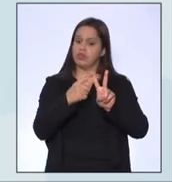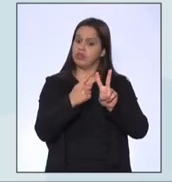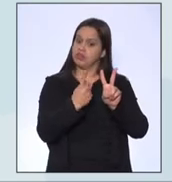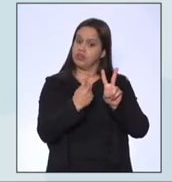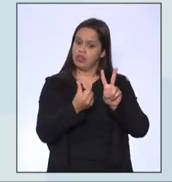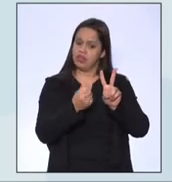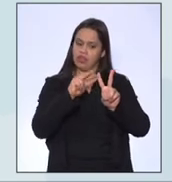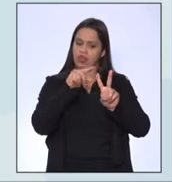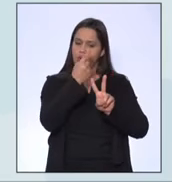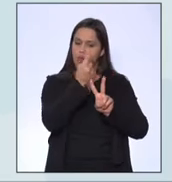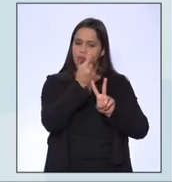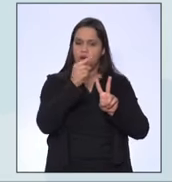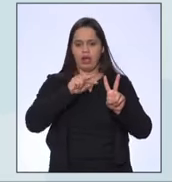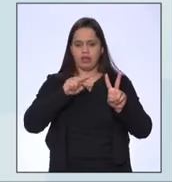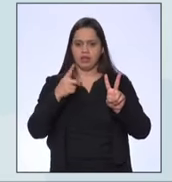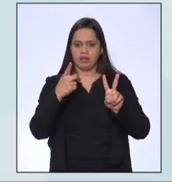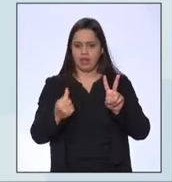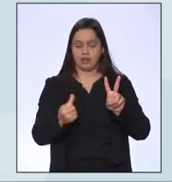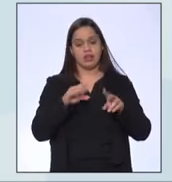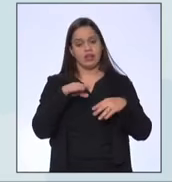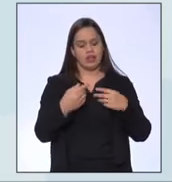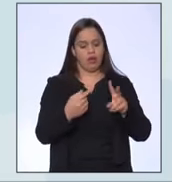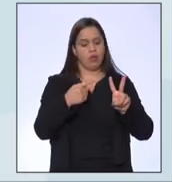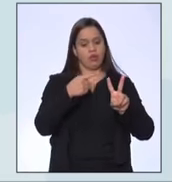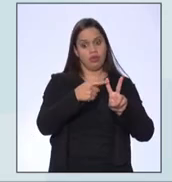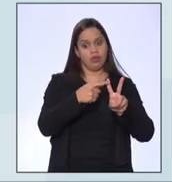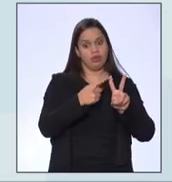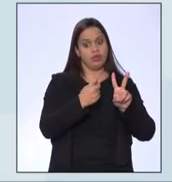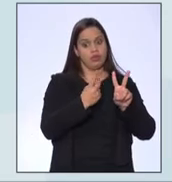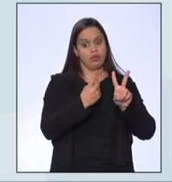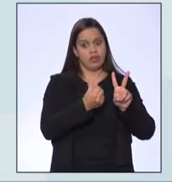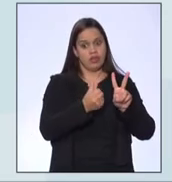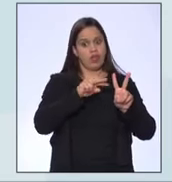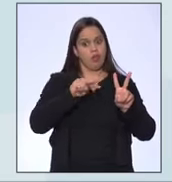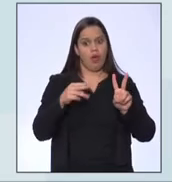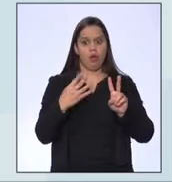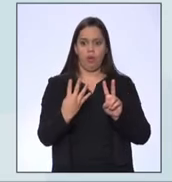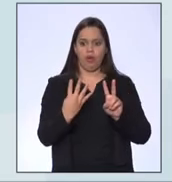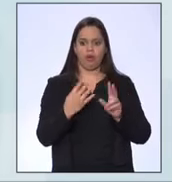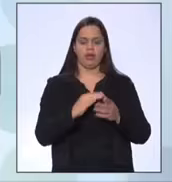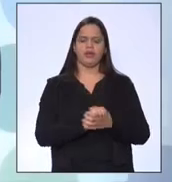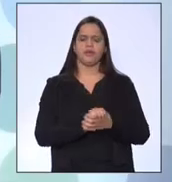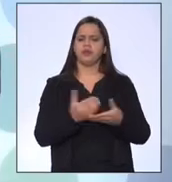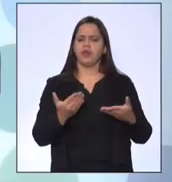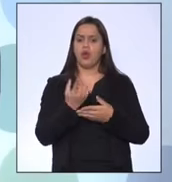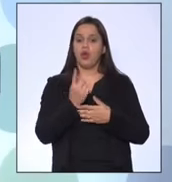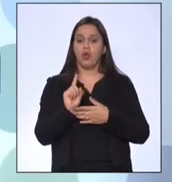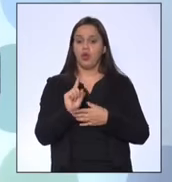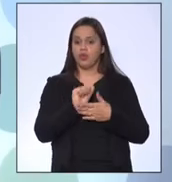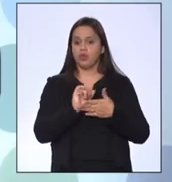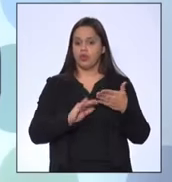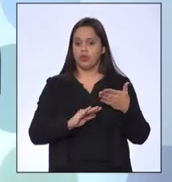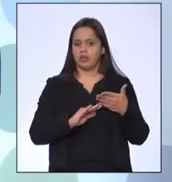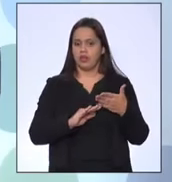é 16. Bom, a raiz de 16 é 4. Nós vamos para a nossa agora última atividade.